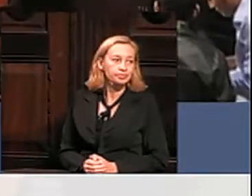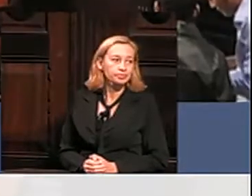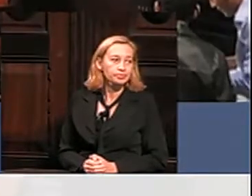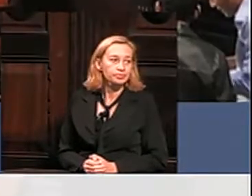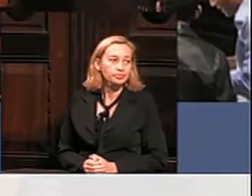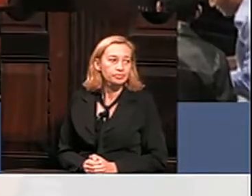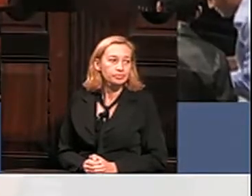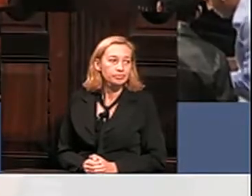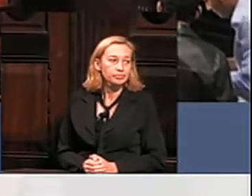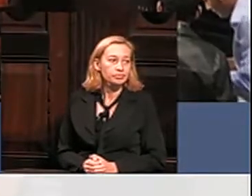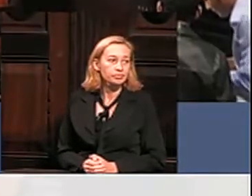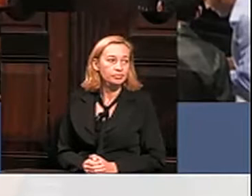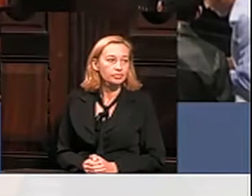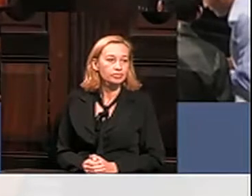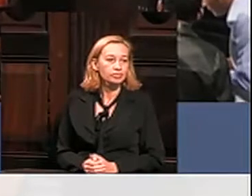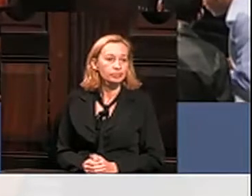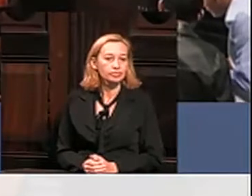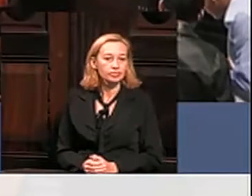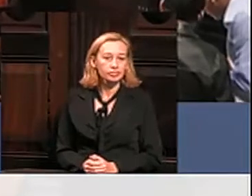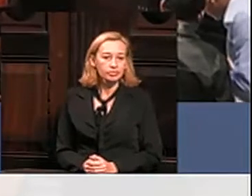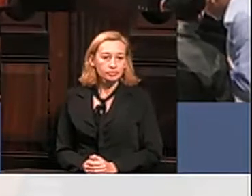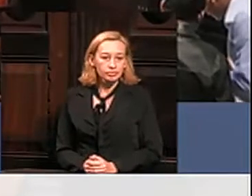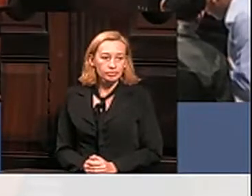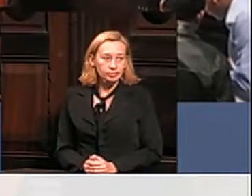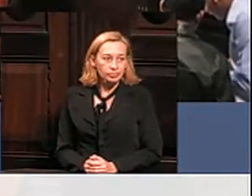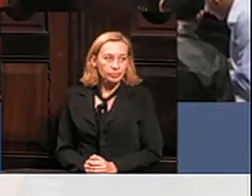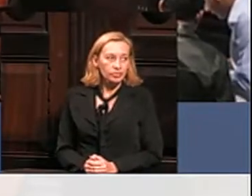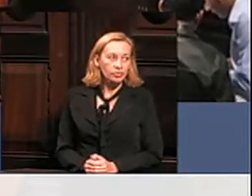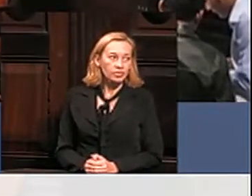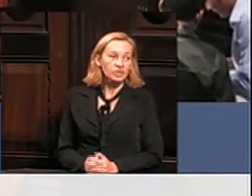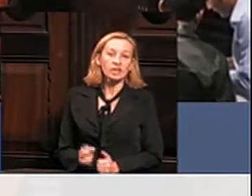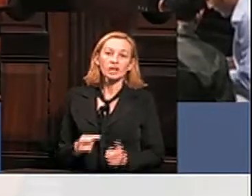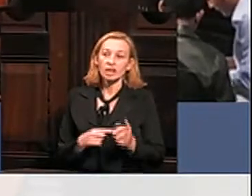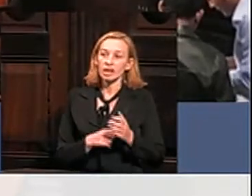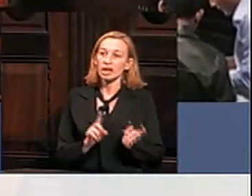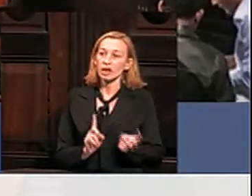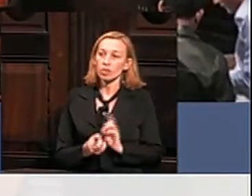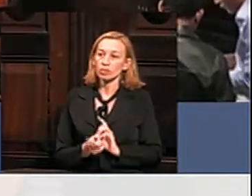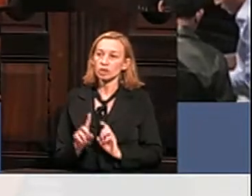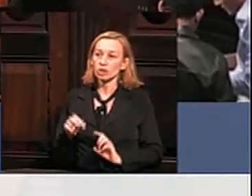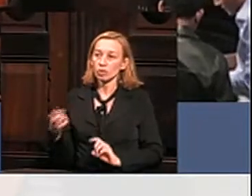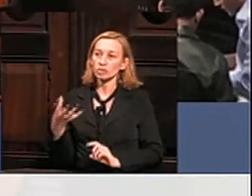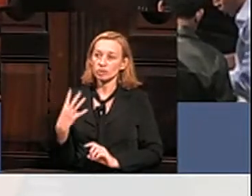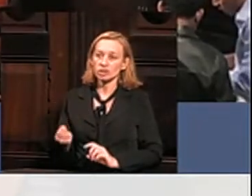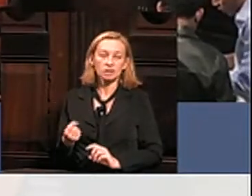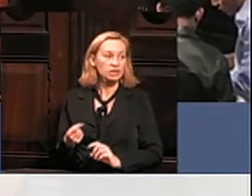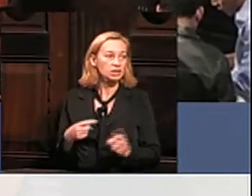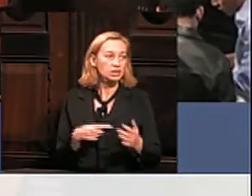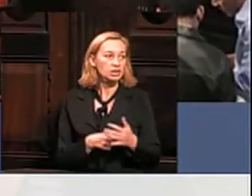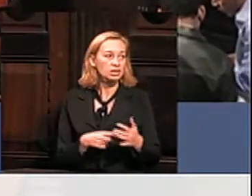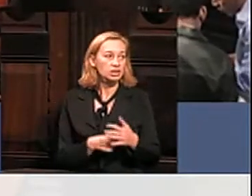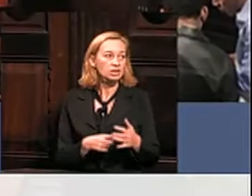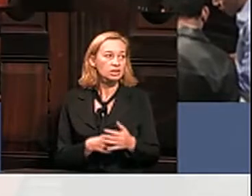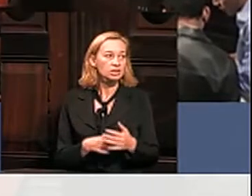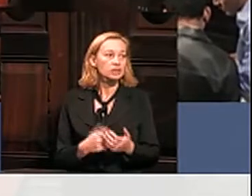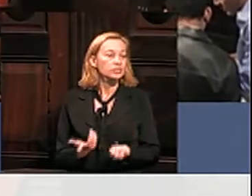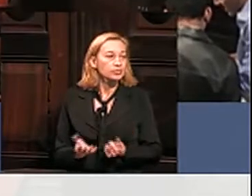presidente. É um favorável e um contrário. O Zaqueu é favorável e está encaminhando o contrário. É regimental, sim, senhor. É